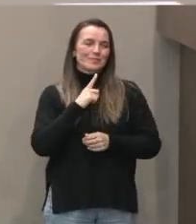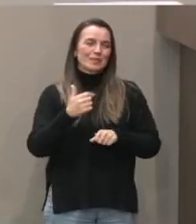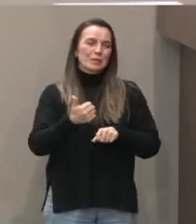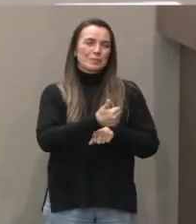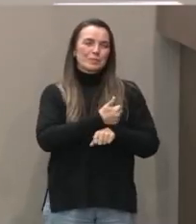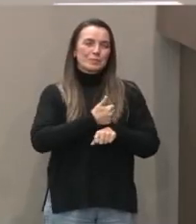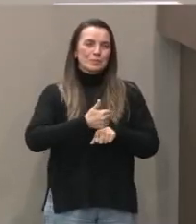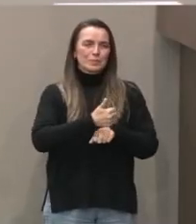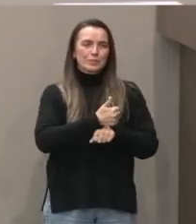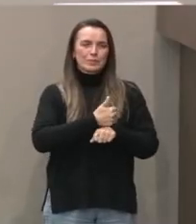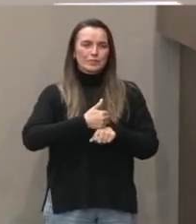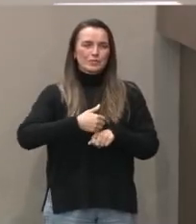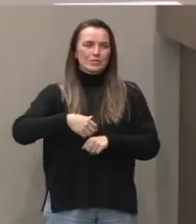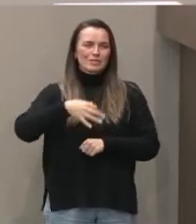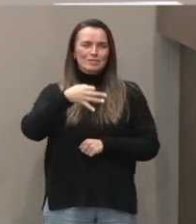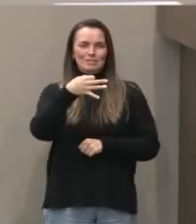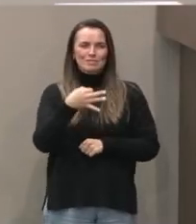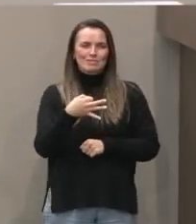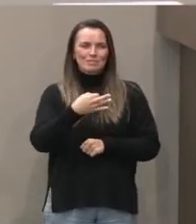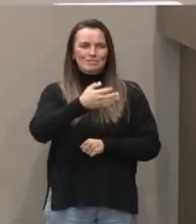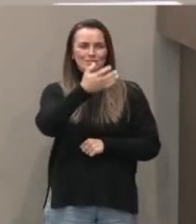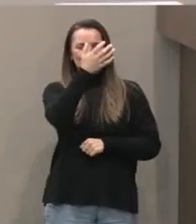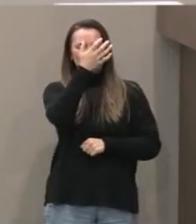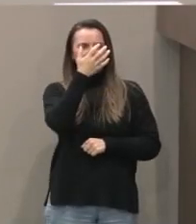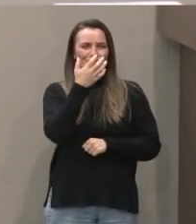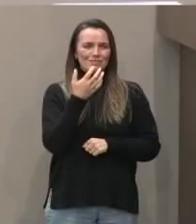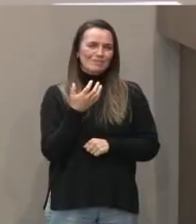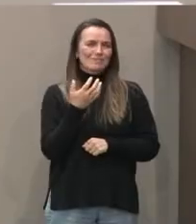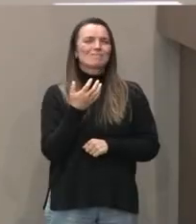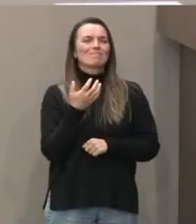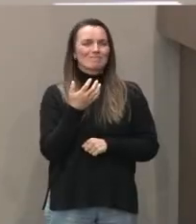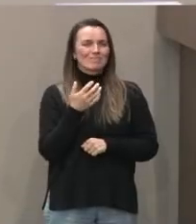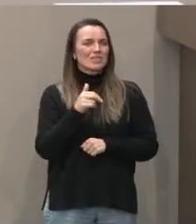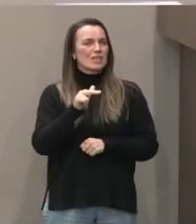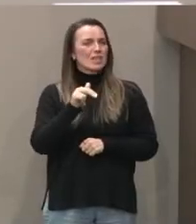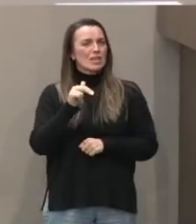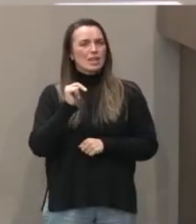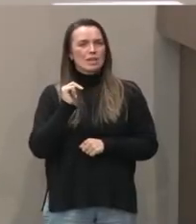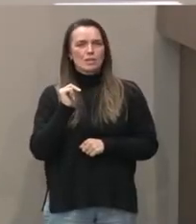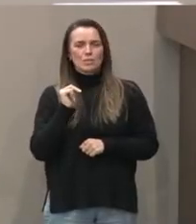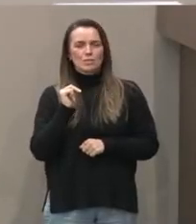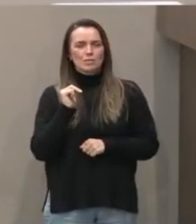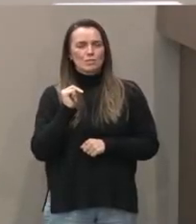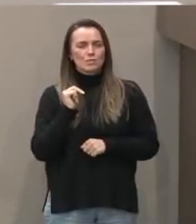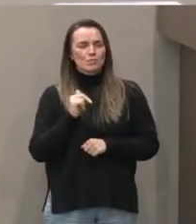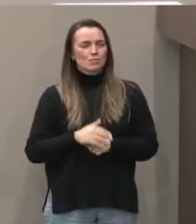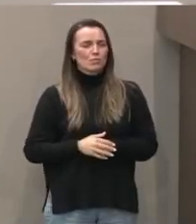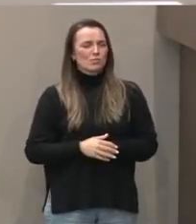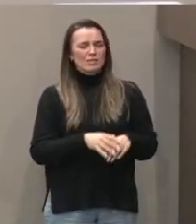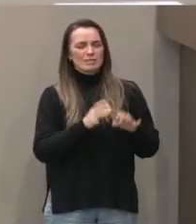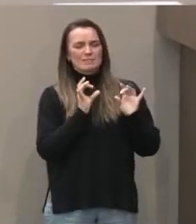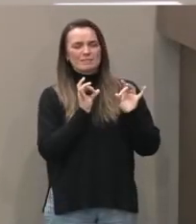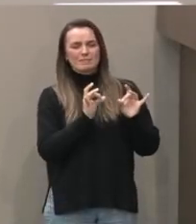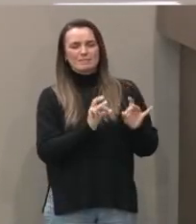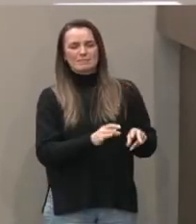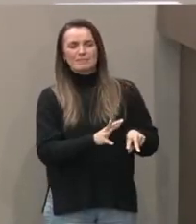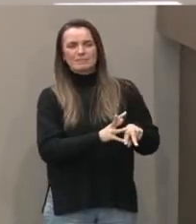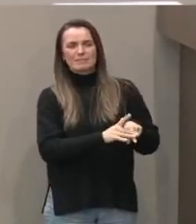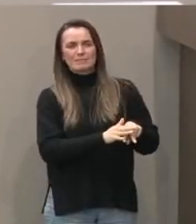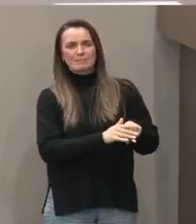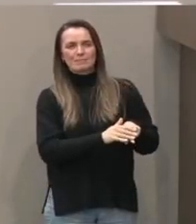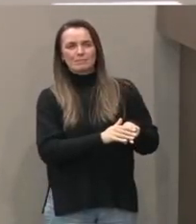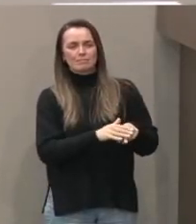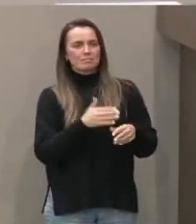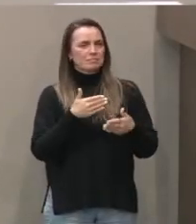profissionais sérios, profissionais que nunca se eximiram de atender um paciente, seja